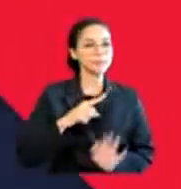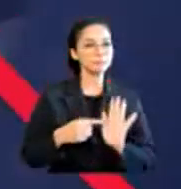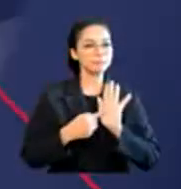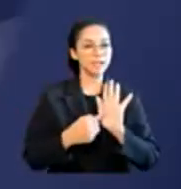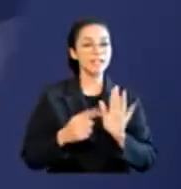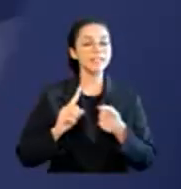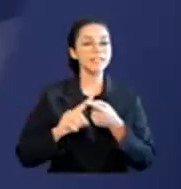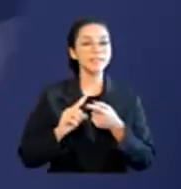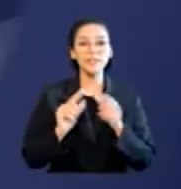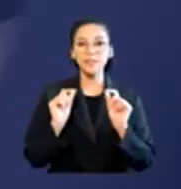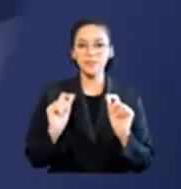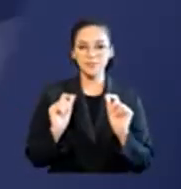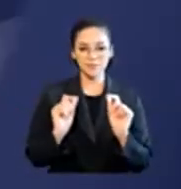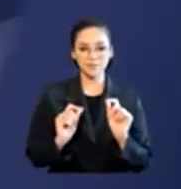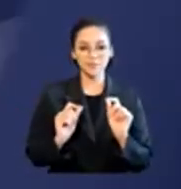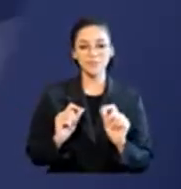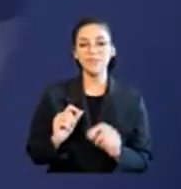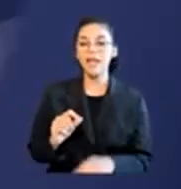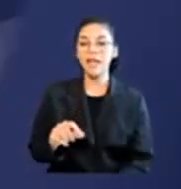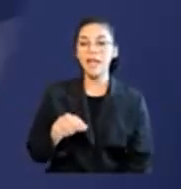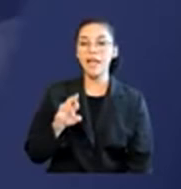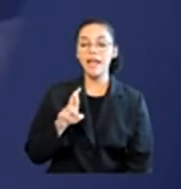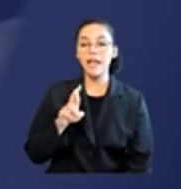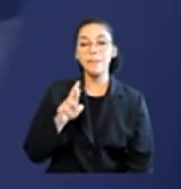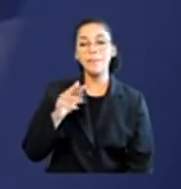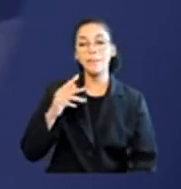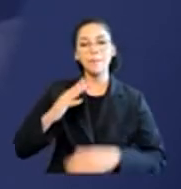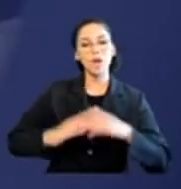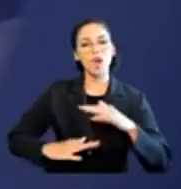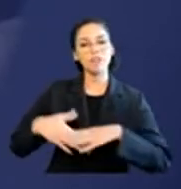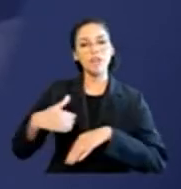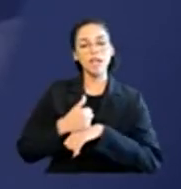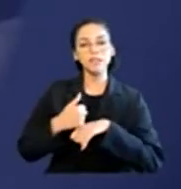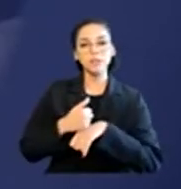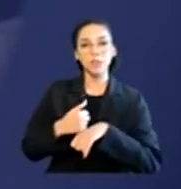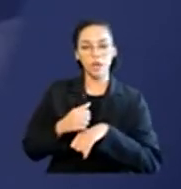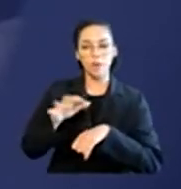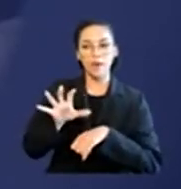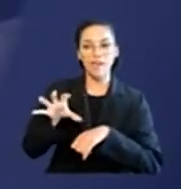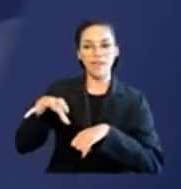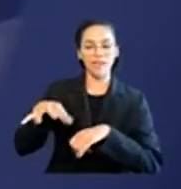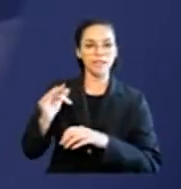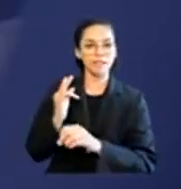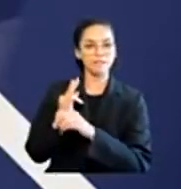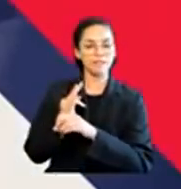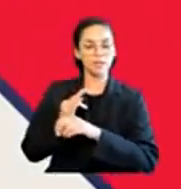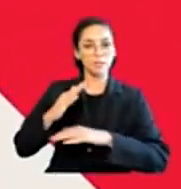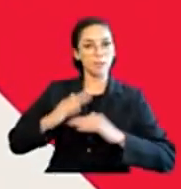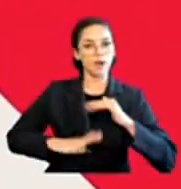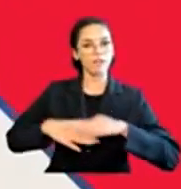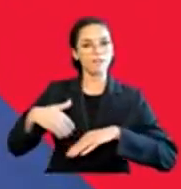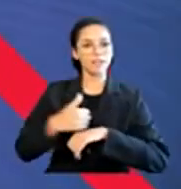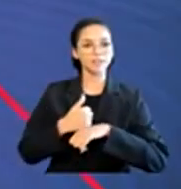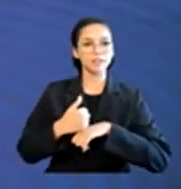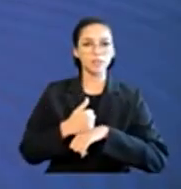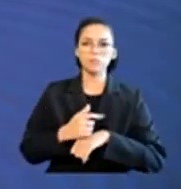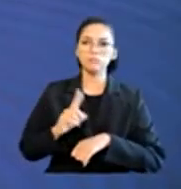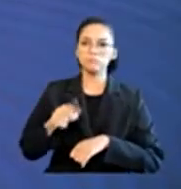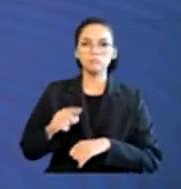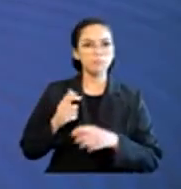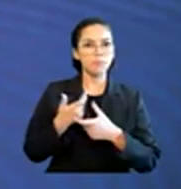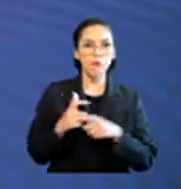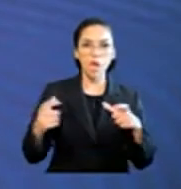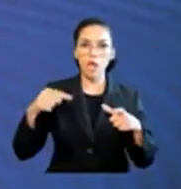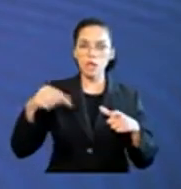mercado. A rede Fiat Professional, a maior rede de concessionárias do Brasil dedicadas